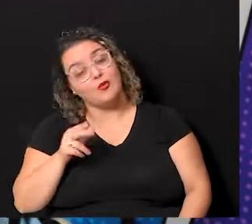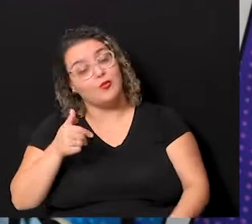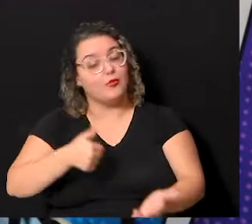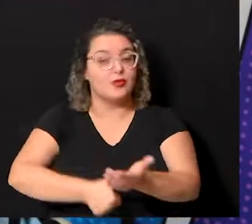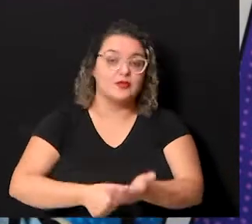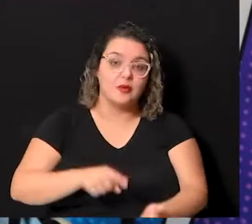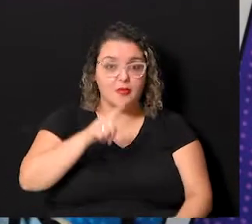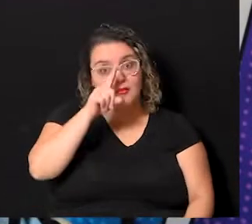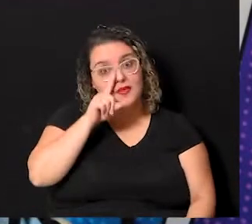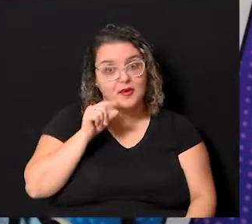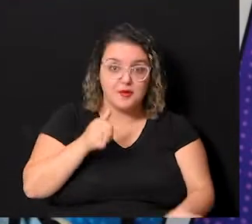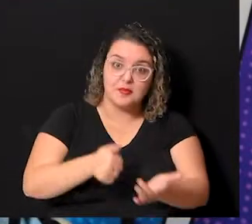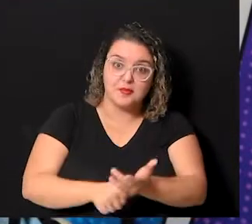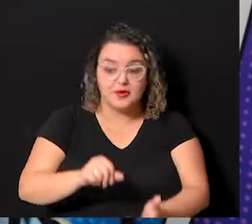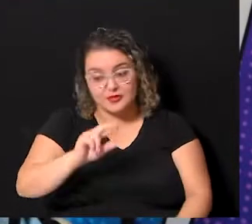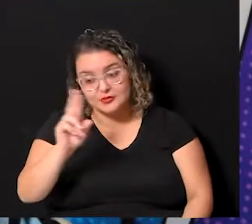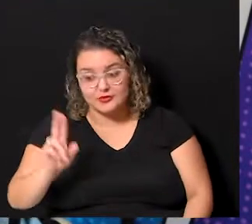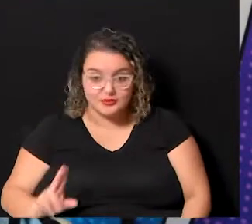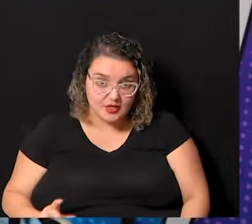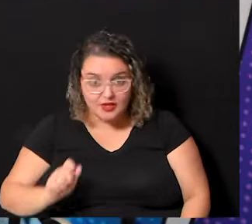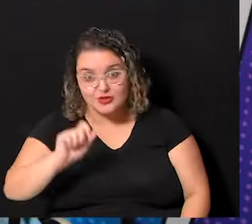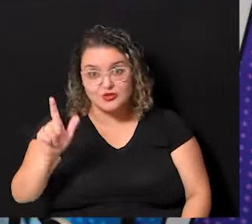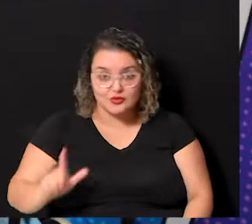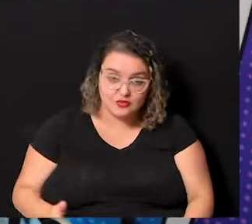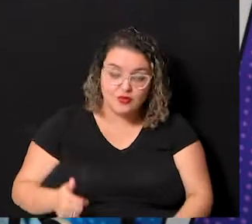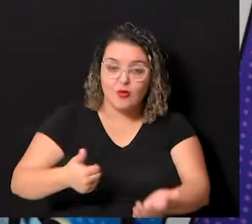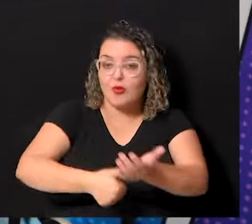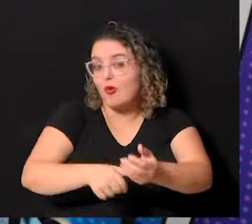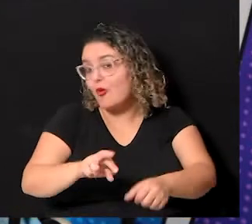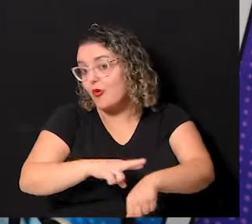botão amarelo, ou um botão azul, um botão roxo, um botão